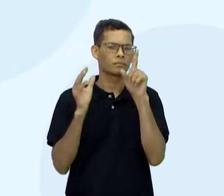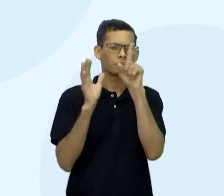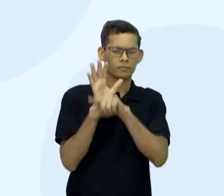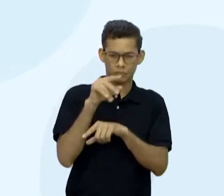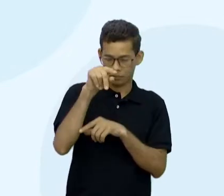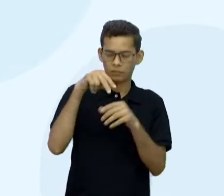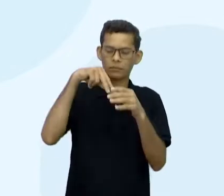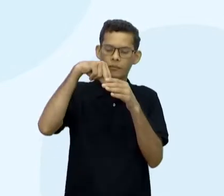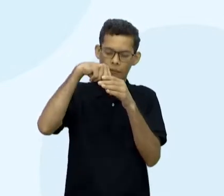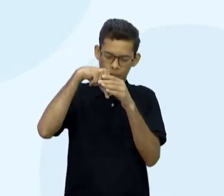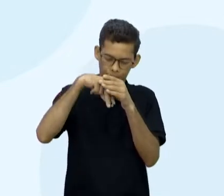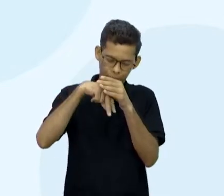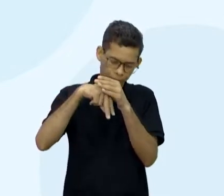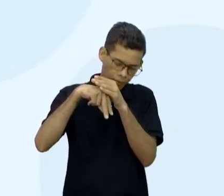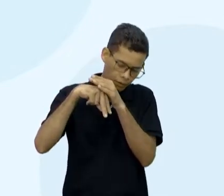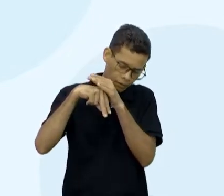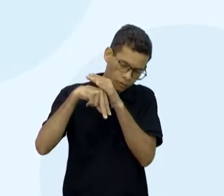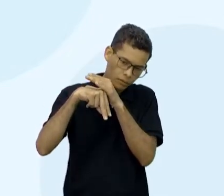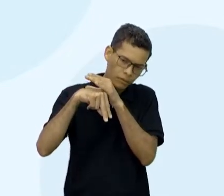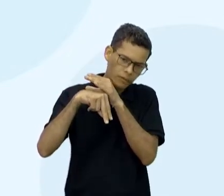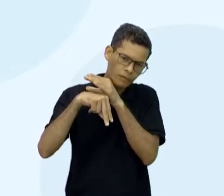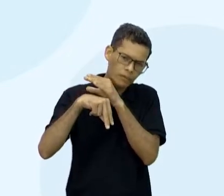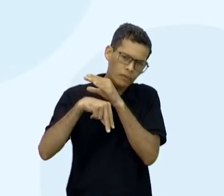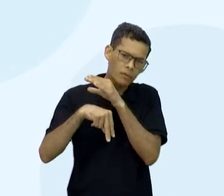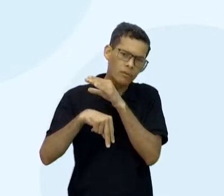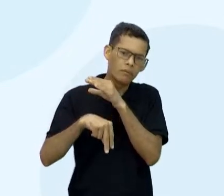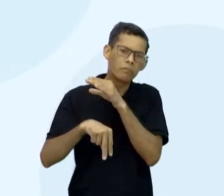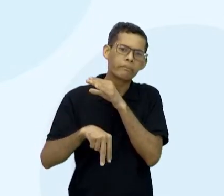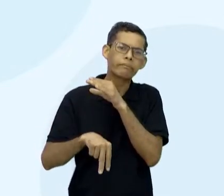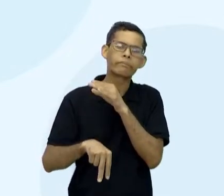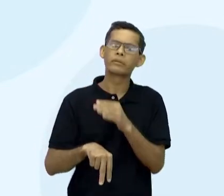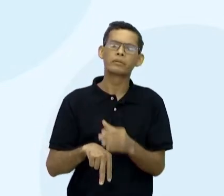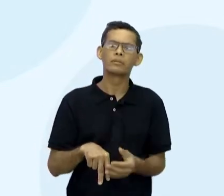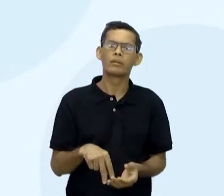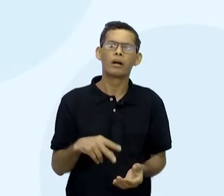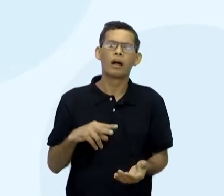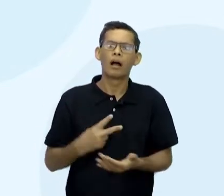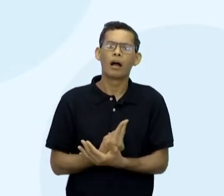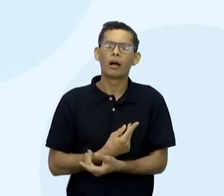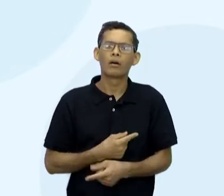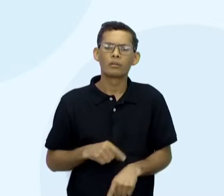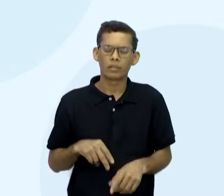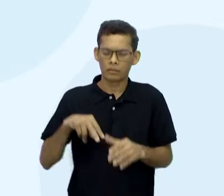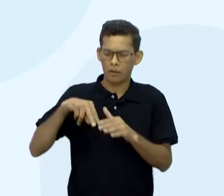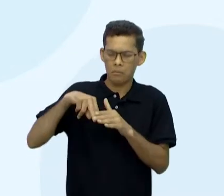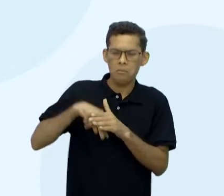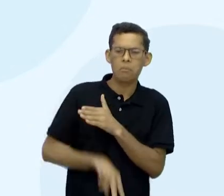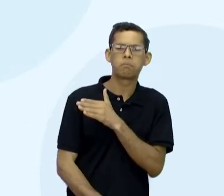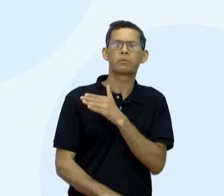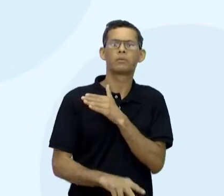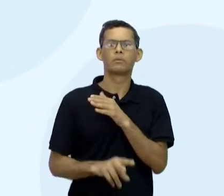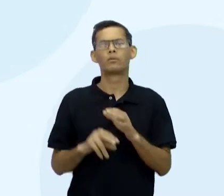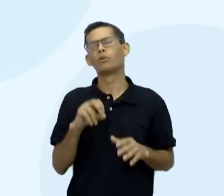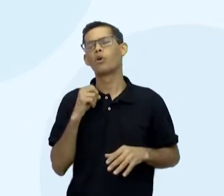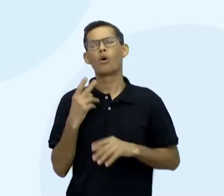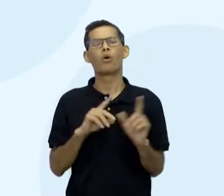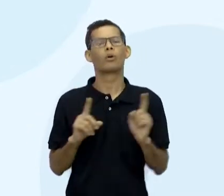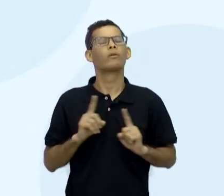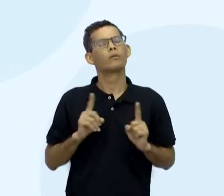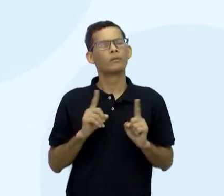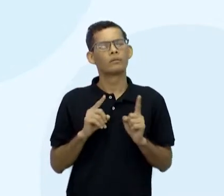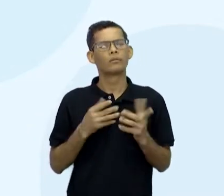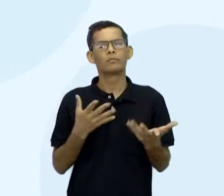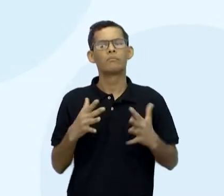vai caindo, quando você chegar aqui embaixo, o que vai acontecer com você aqui? Você vai passar direto? Que tipo de movimento você